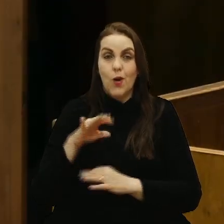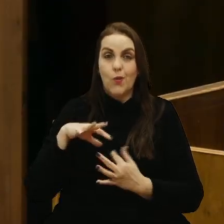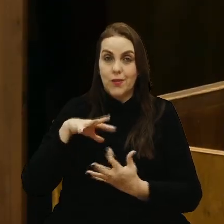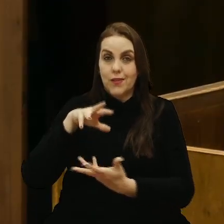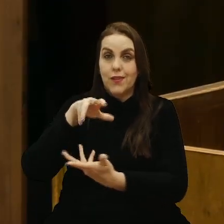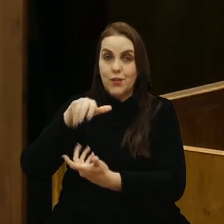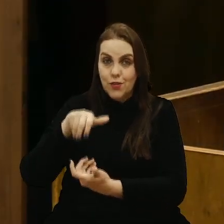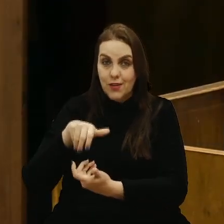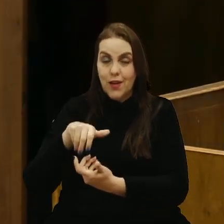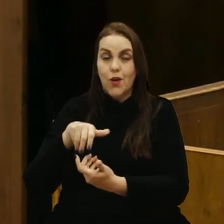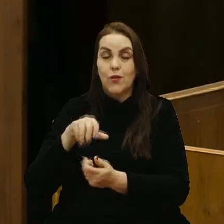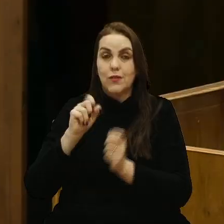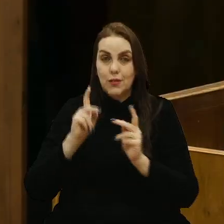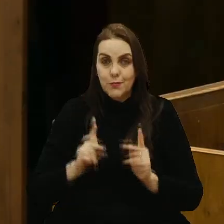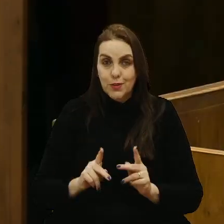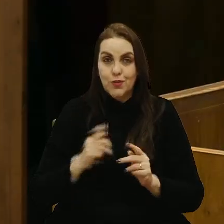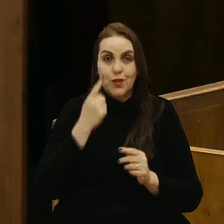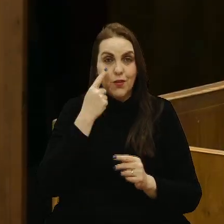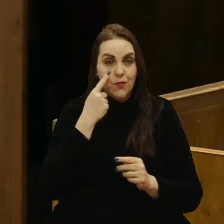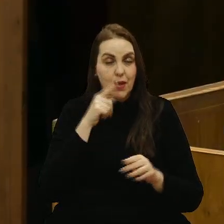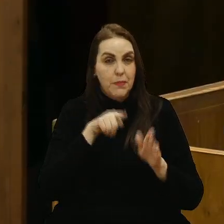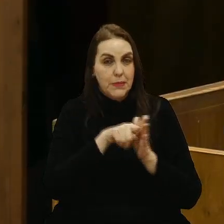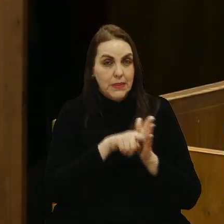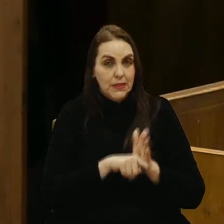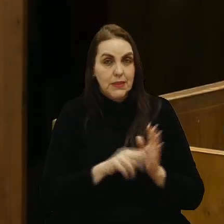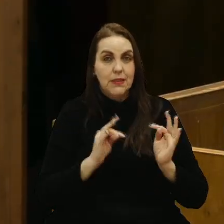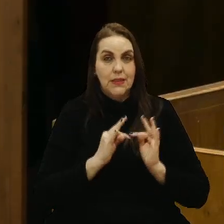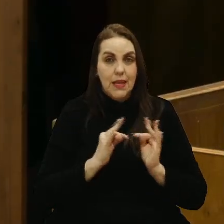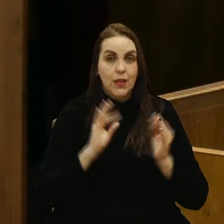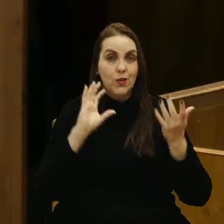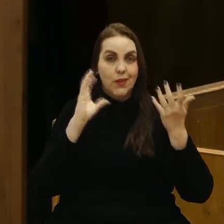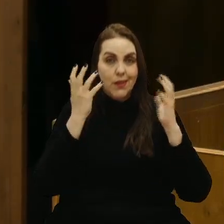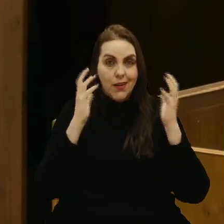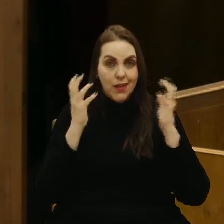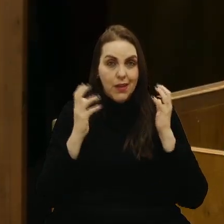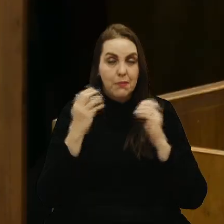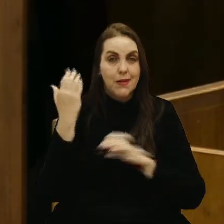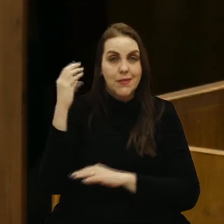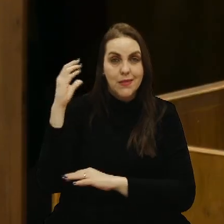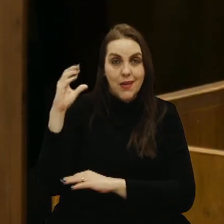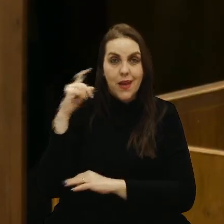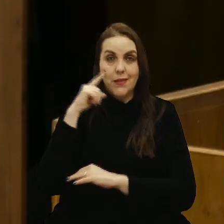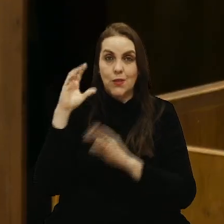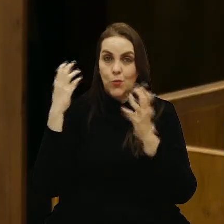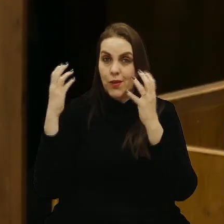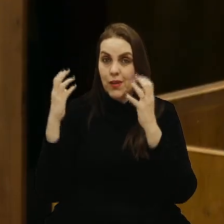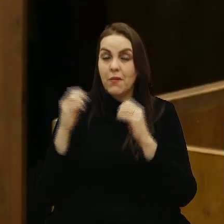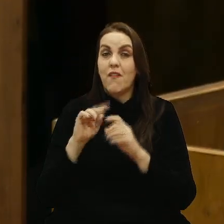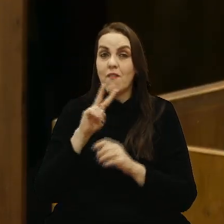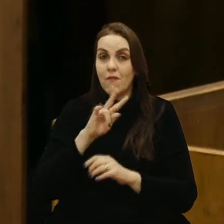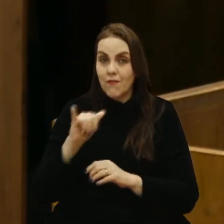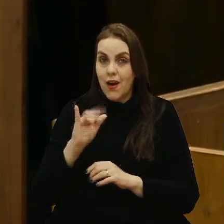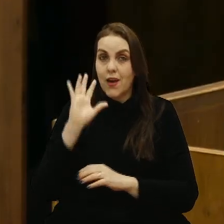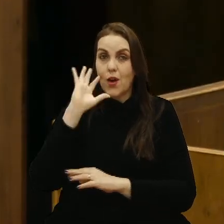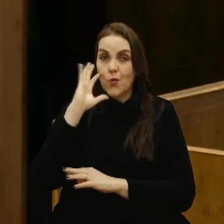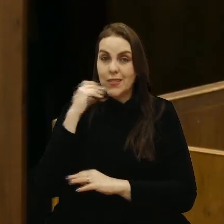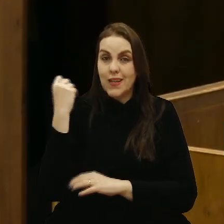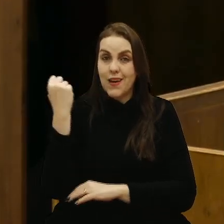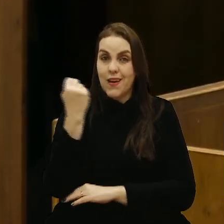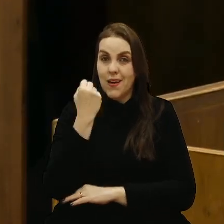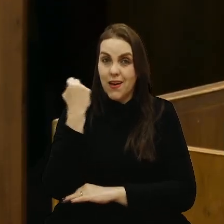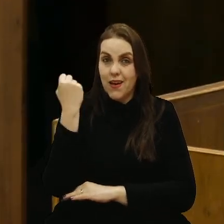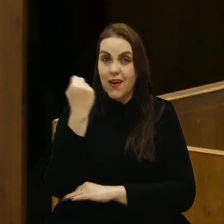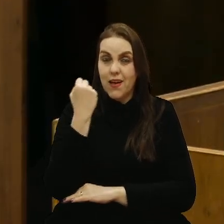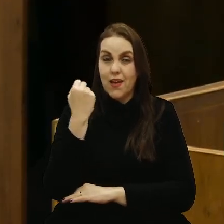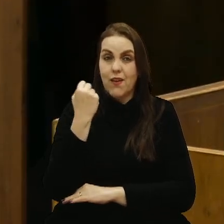dos meteorologistas, dos cientistas, apontam que nós teremos um evento meteorológico extremo,